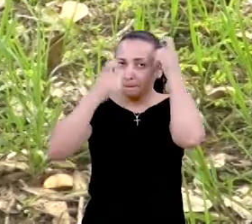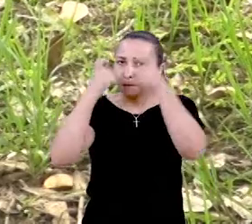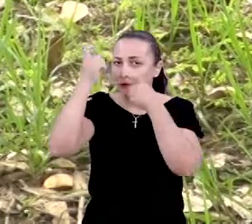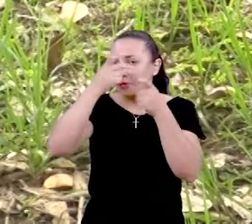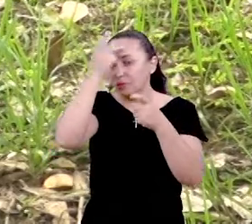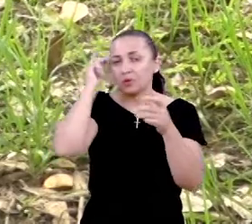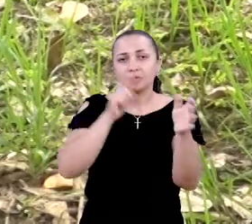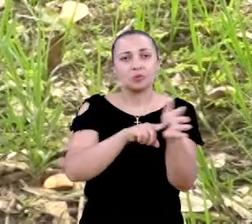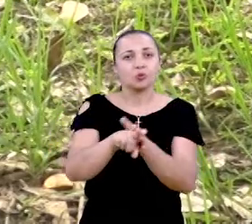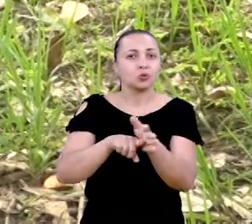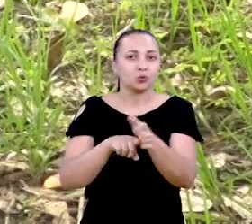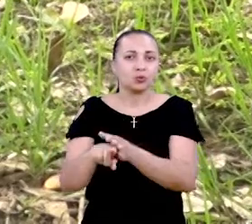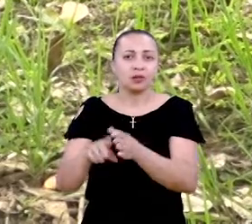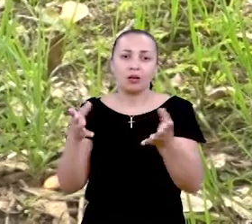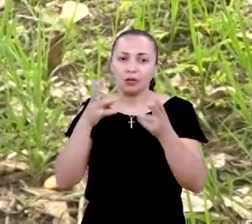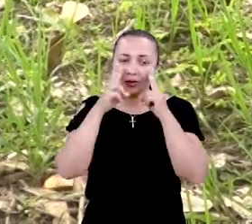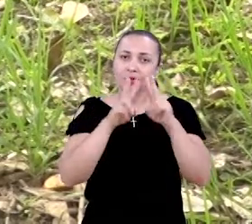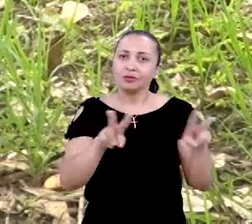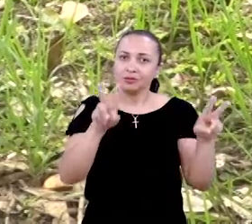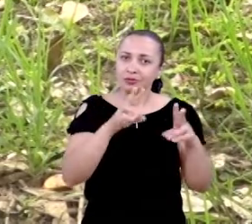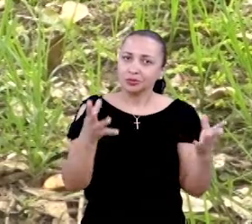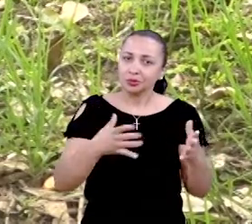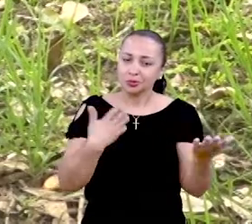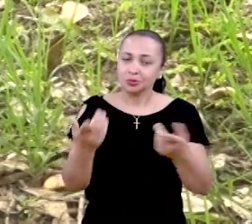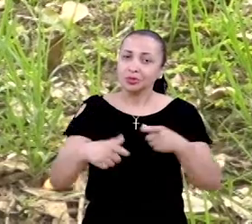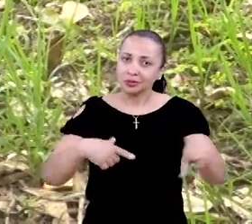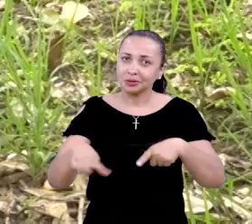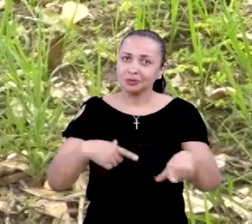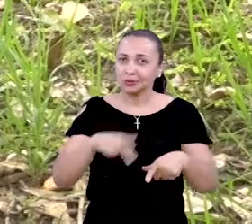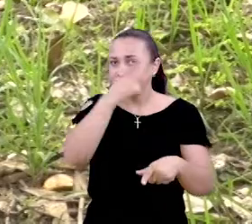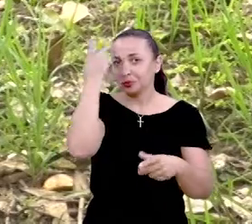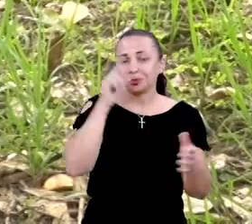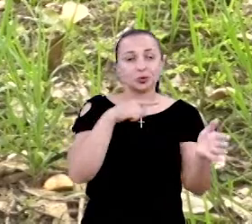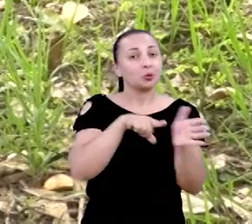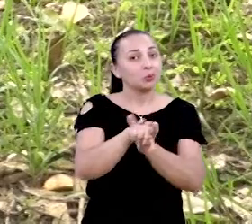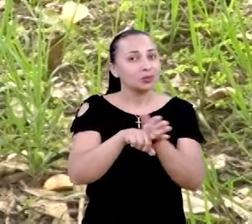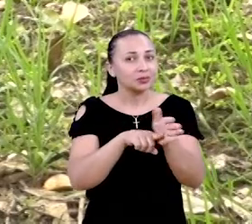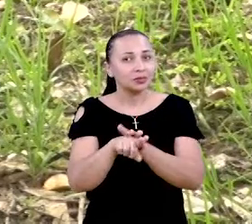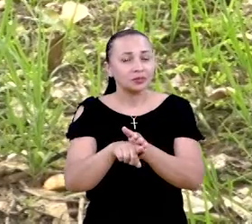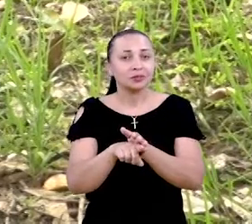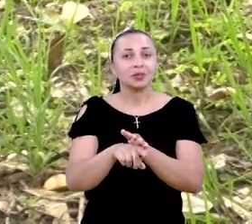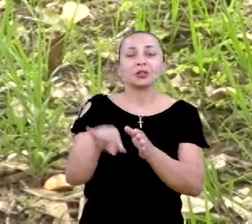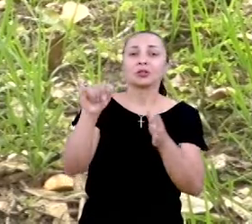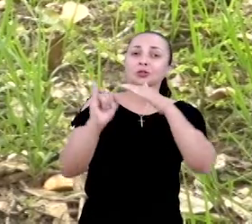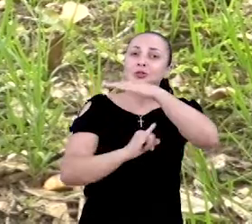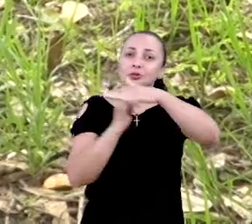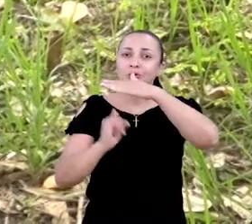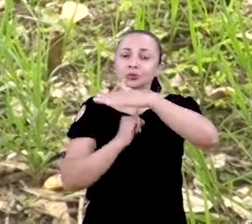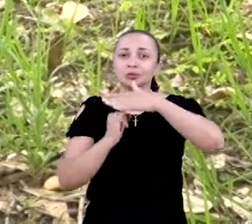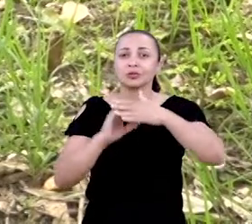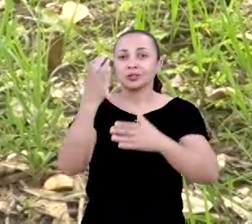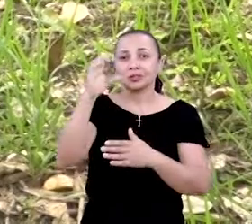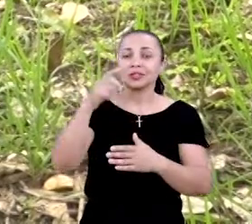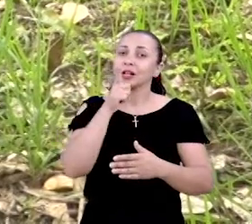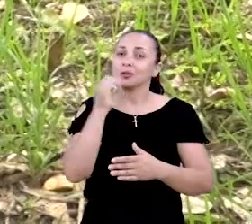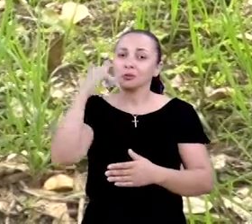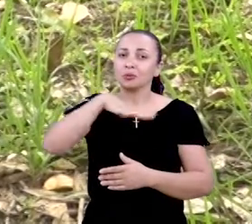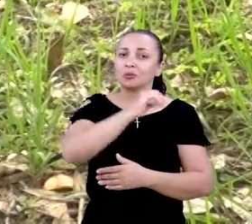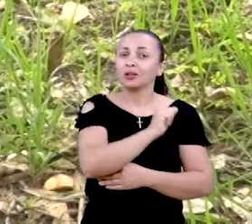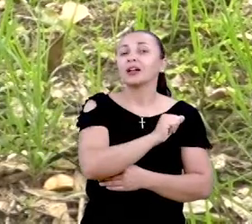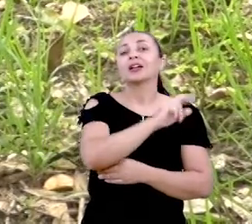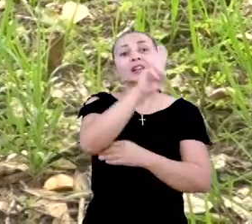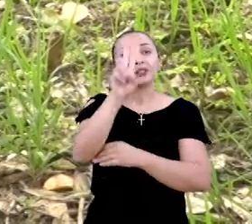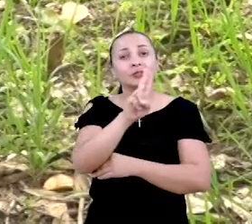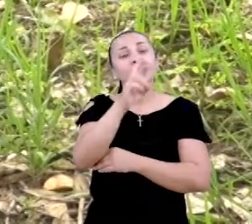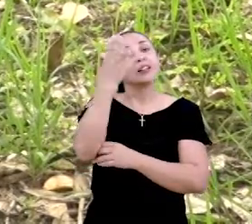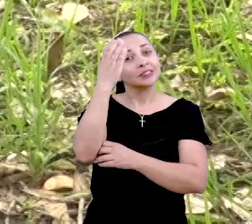preocupa os cientistas. E você vai conferir agora o trabalho de pesquisadores do Instituto de Ciências do Mar, da Universidade Federal do